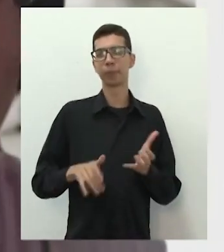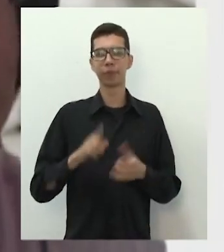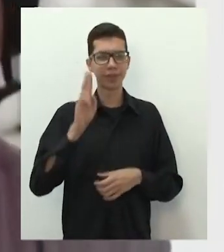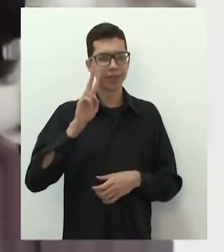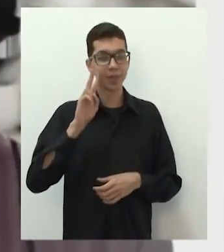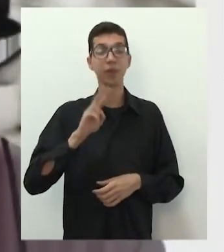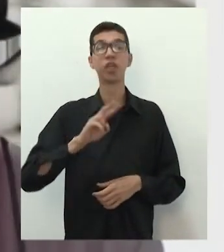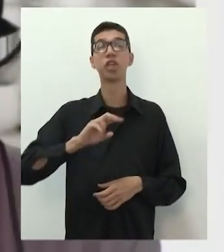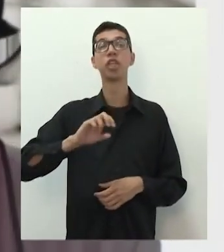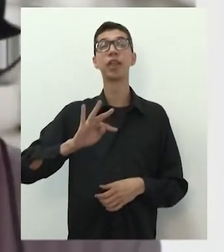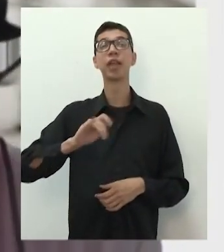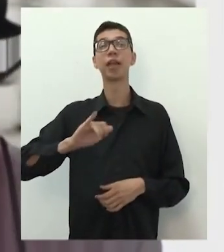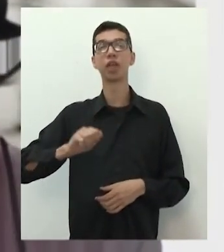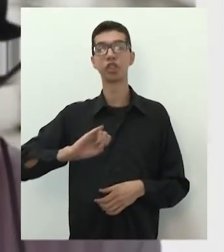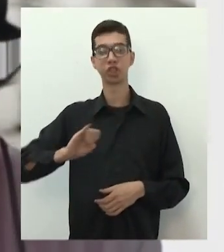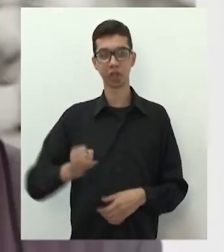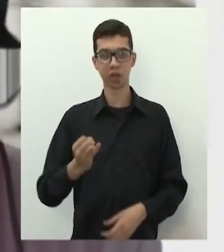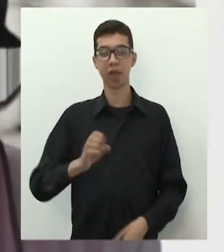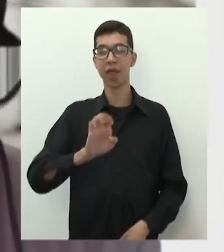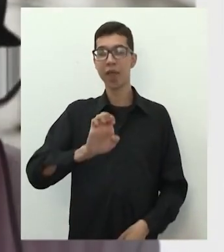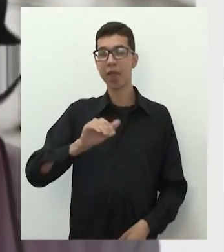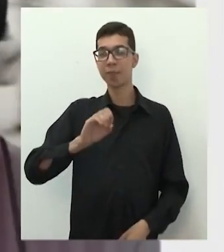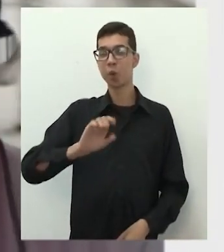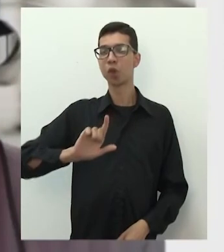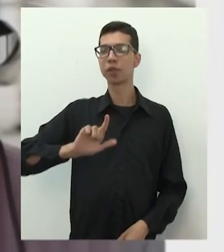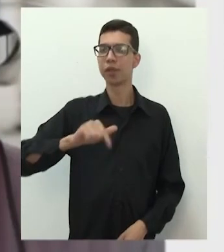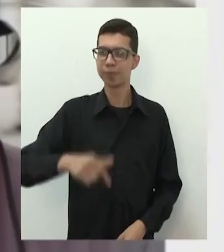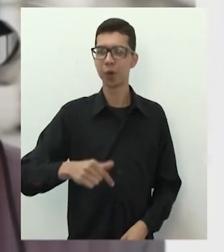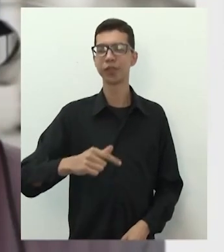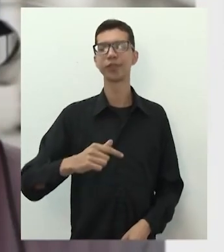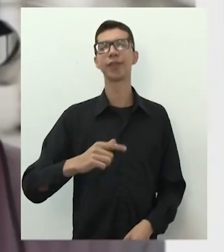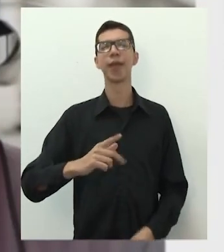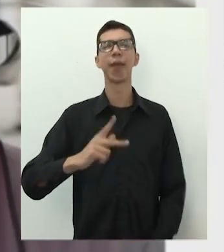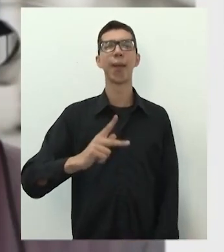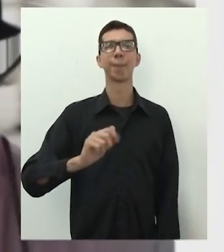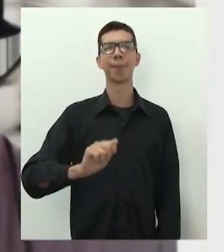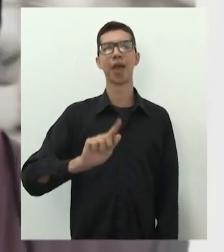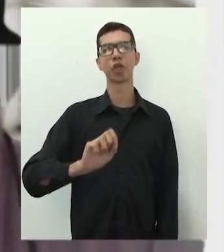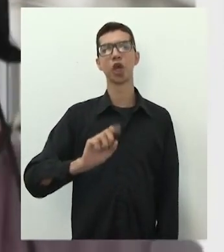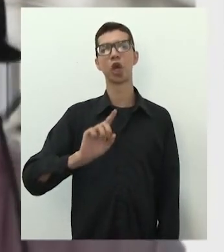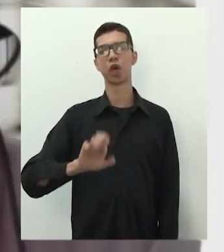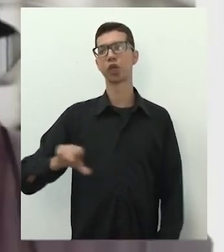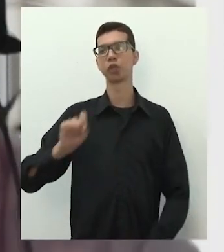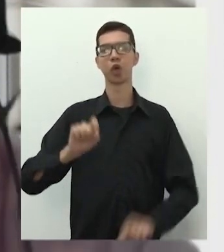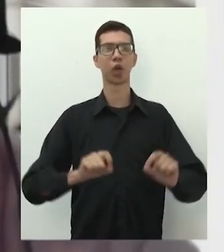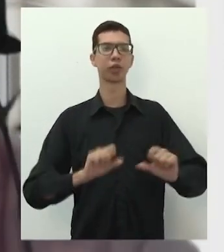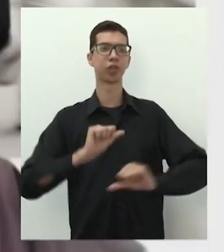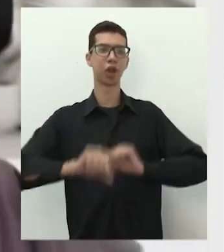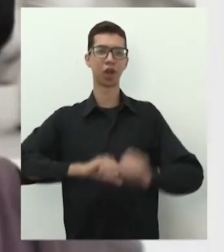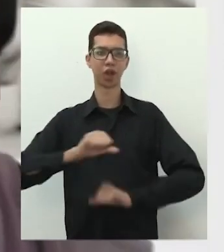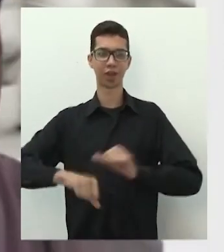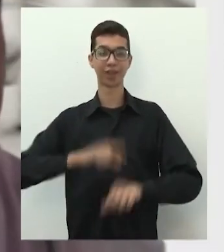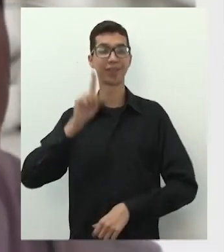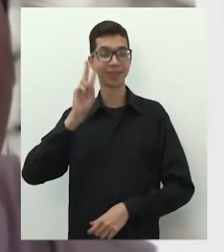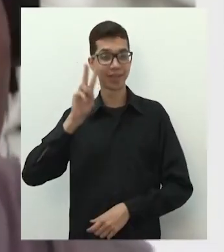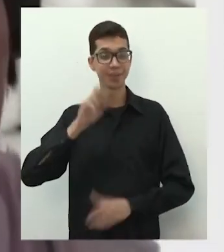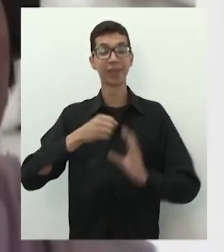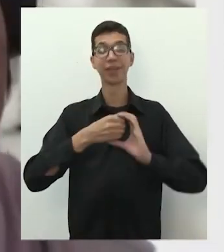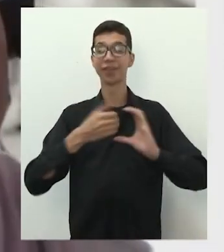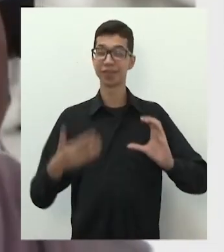também para a sua identidade. Mentem idade, mentem o rosto, trocam o rosto. Eu tenho adolescente que troca, literalmente,